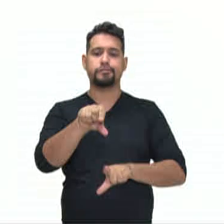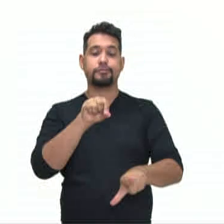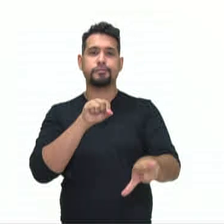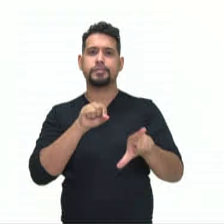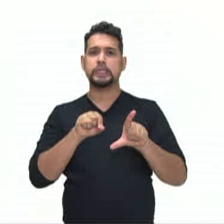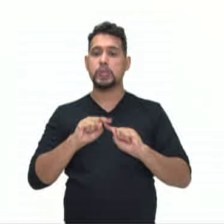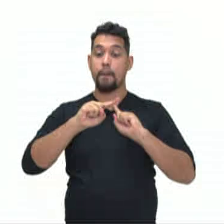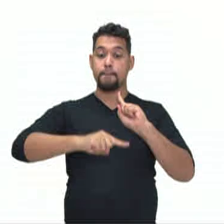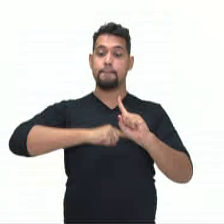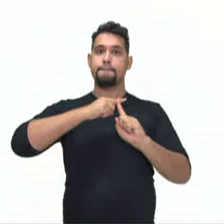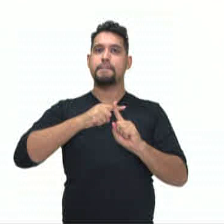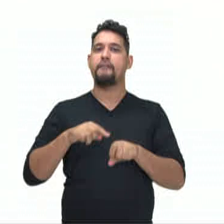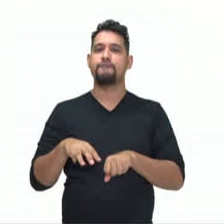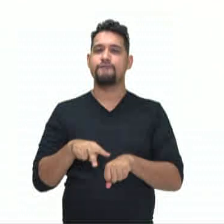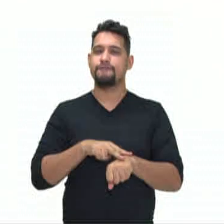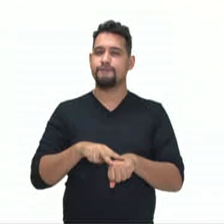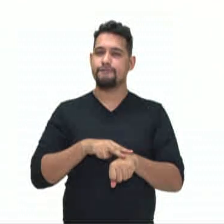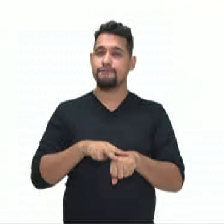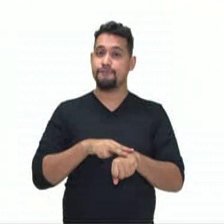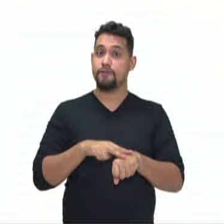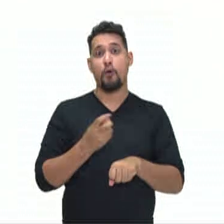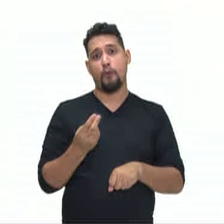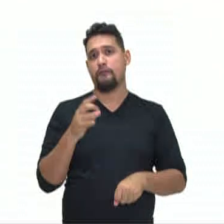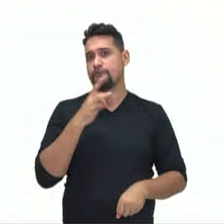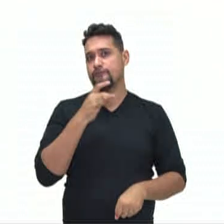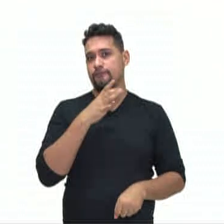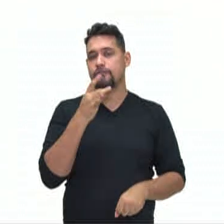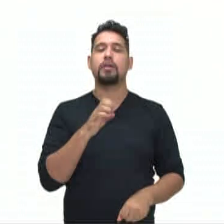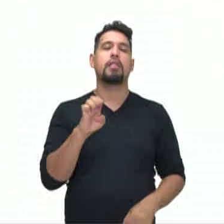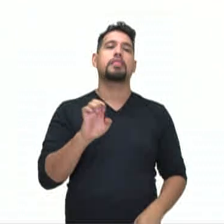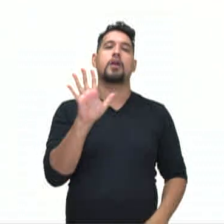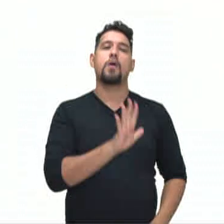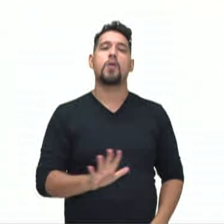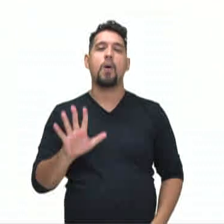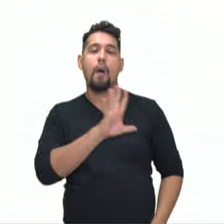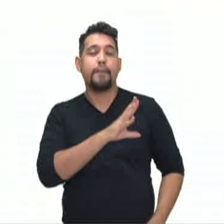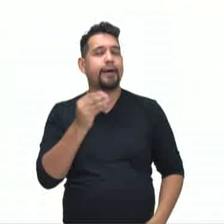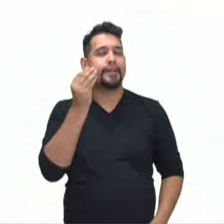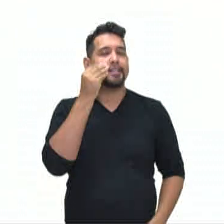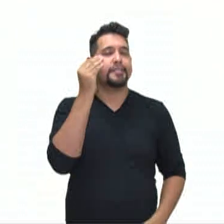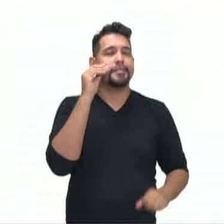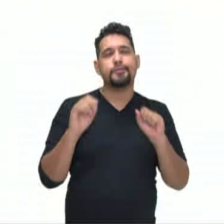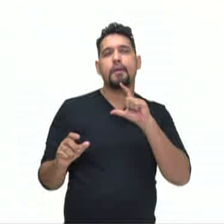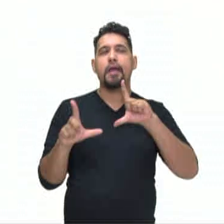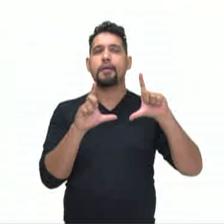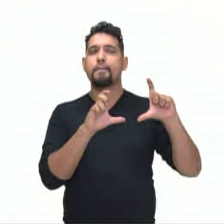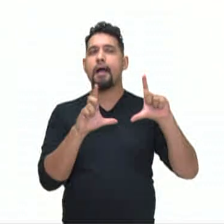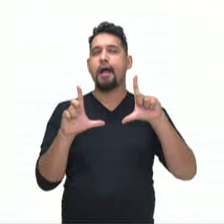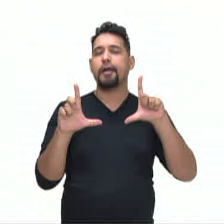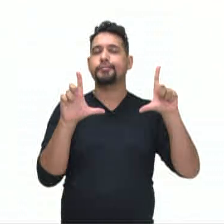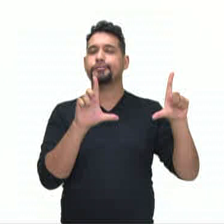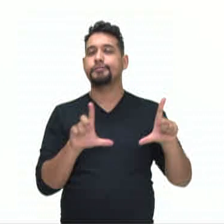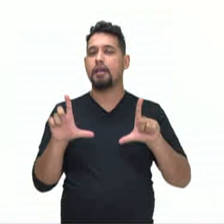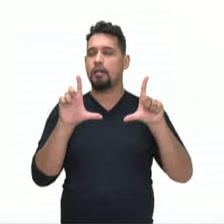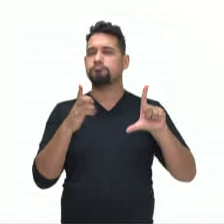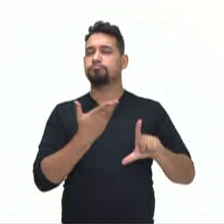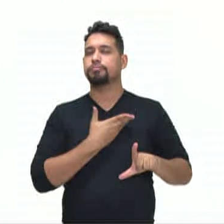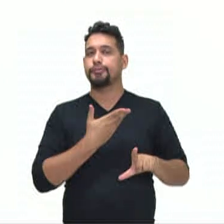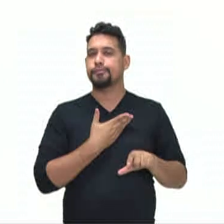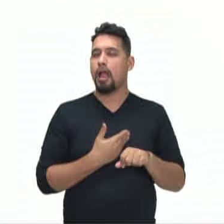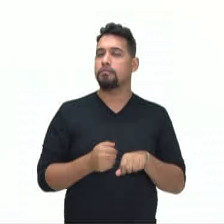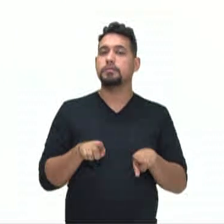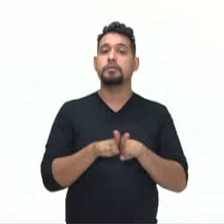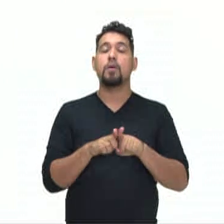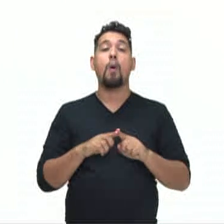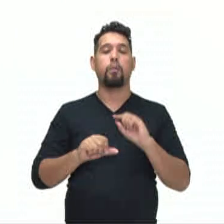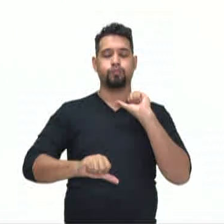mais verde na Europa, buscando uma imagem ambientalmente amigável. A rede começa a nova